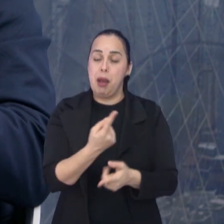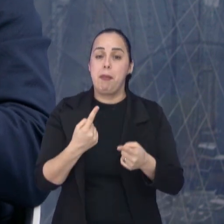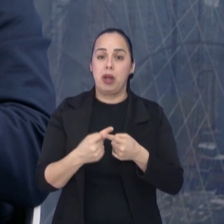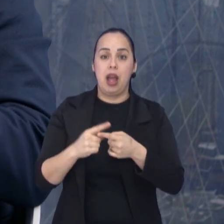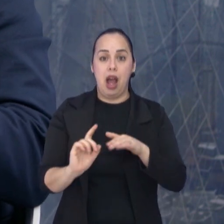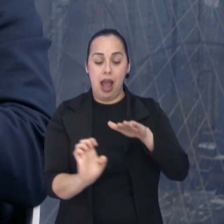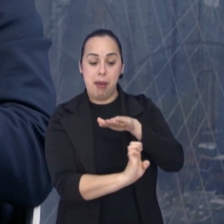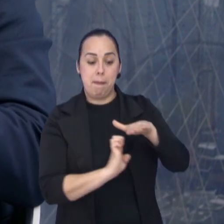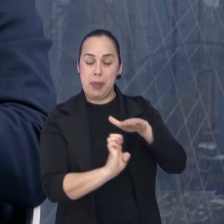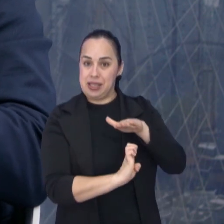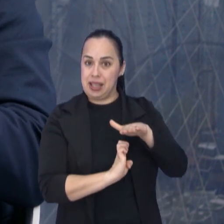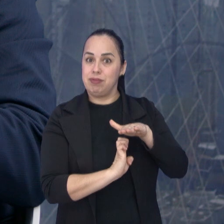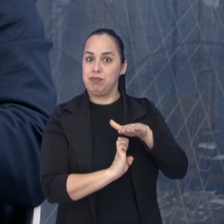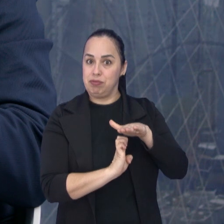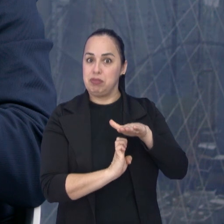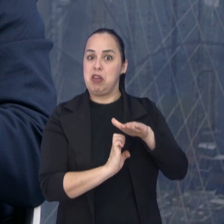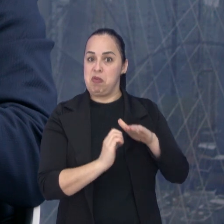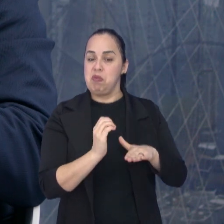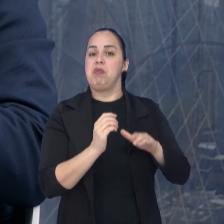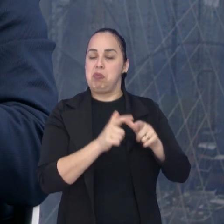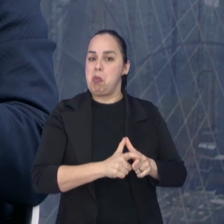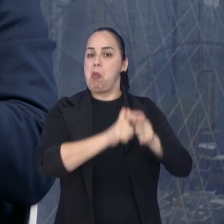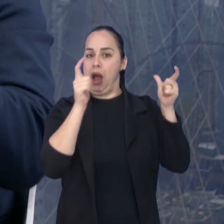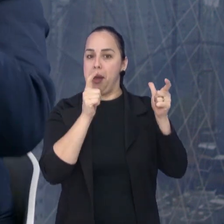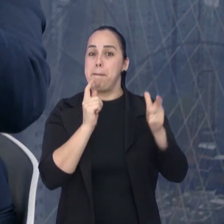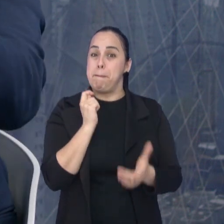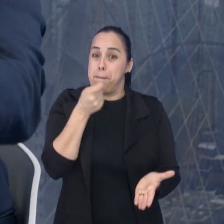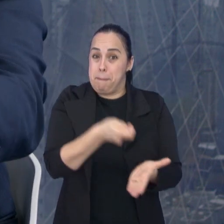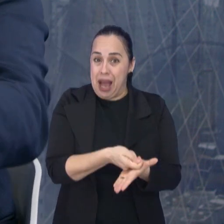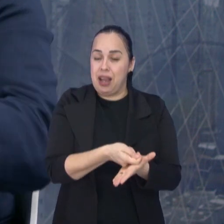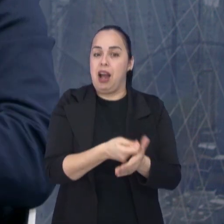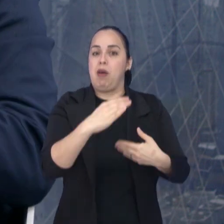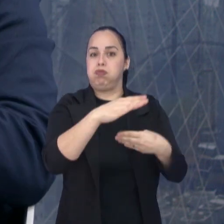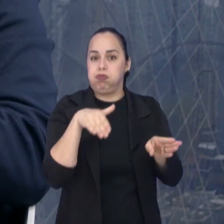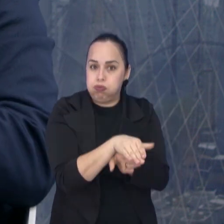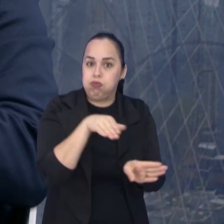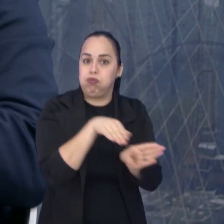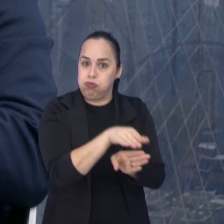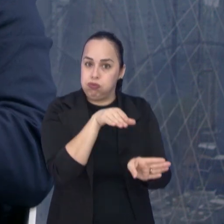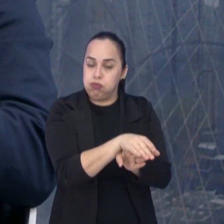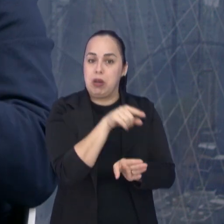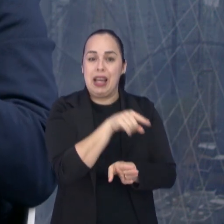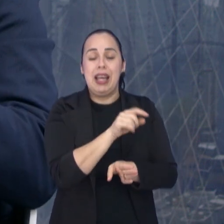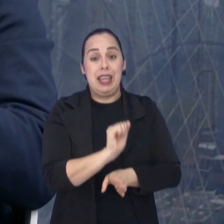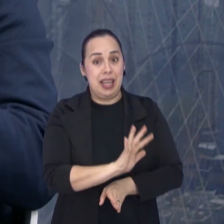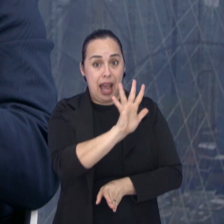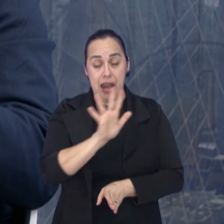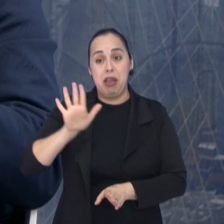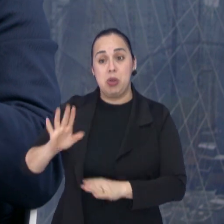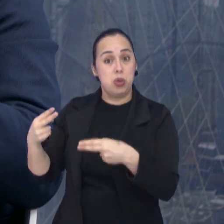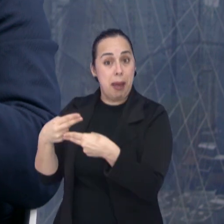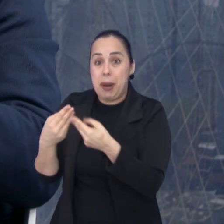grande que paga caro por esse tipo de conhecimento, que o Sebrae coloca à disposição de quem é pequeno, muitas vezes de maneira